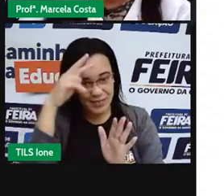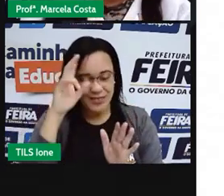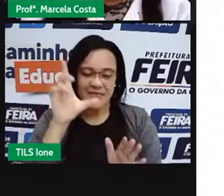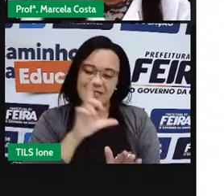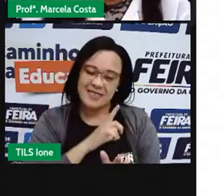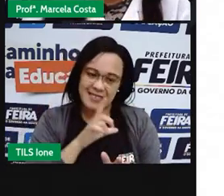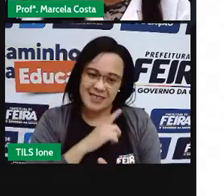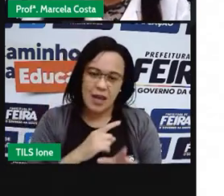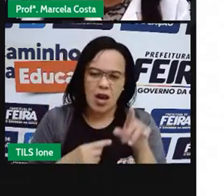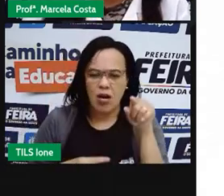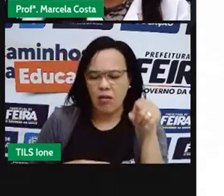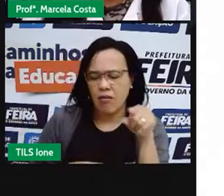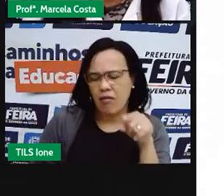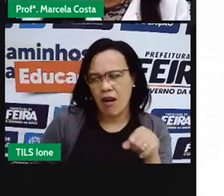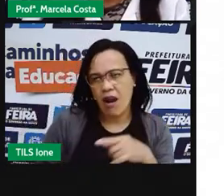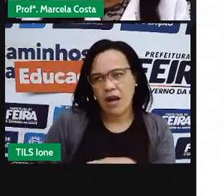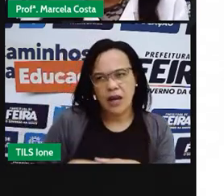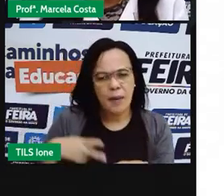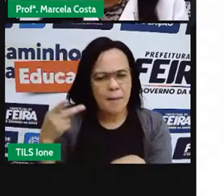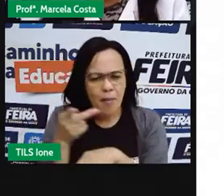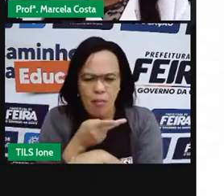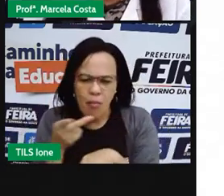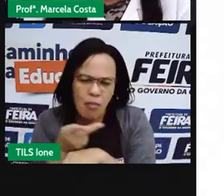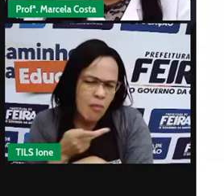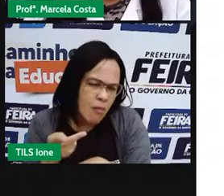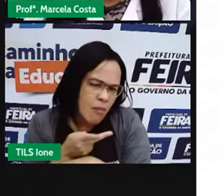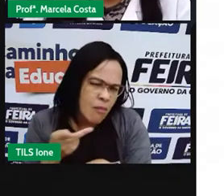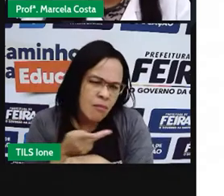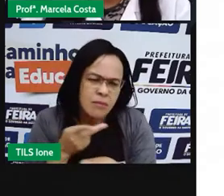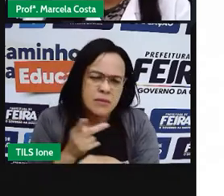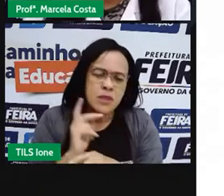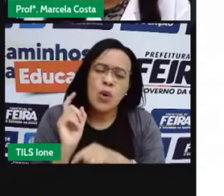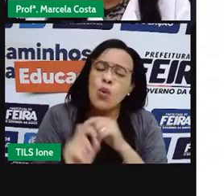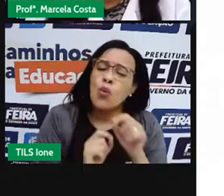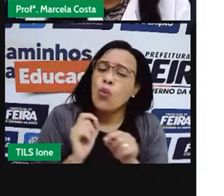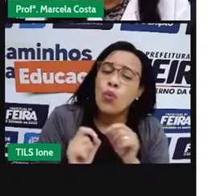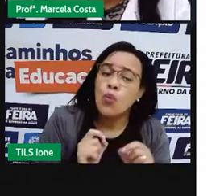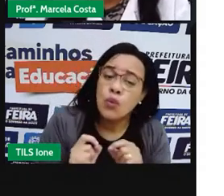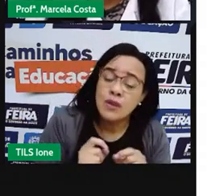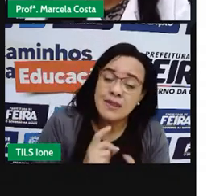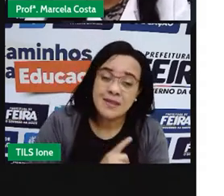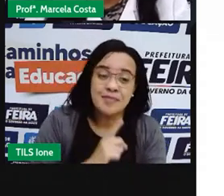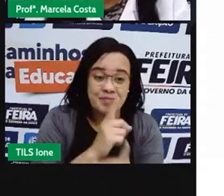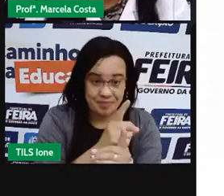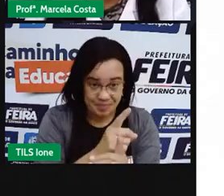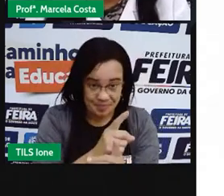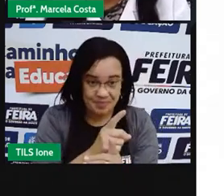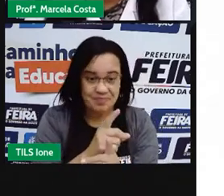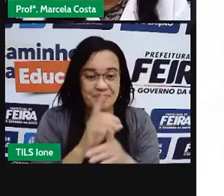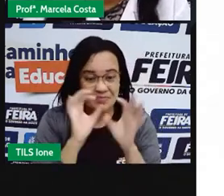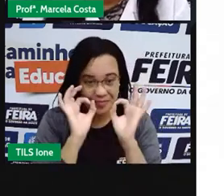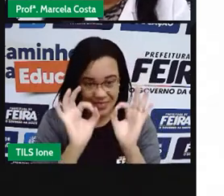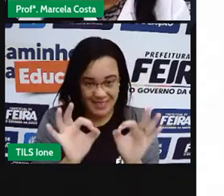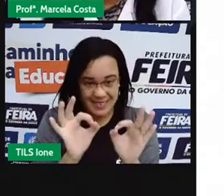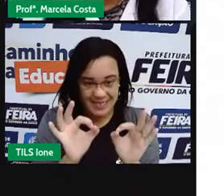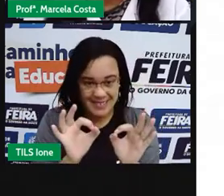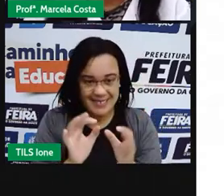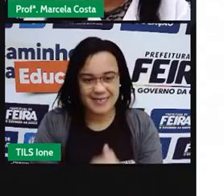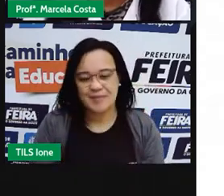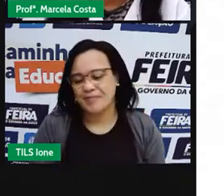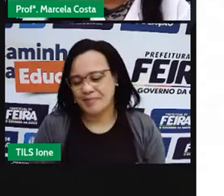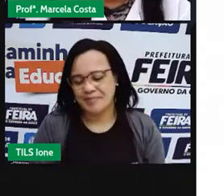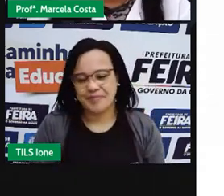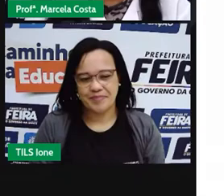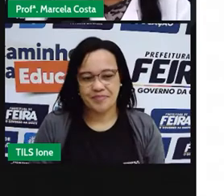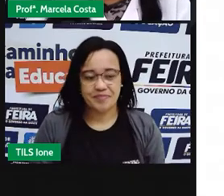descobrir que conto, que história é essa que eu vou escrever o nome aqui. Tá certo? Nesse